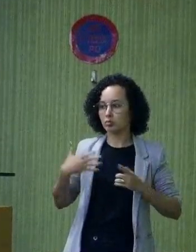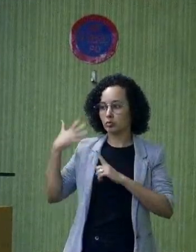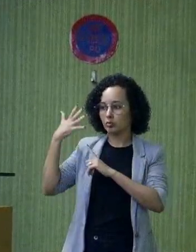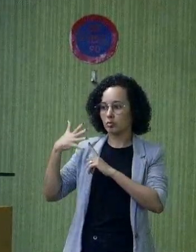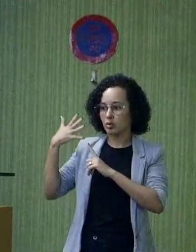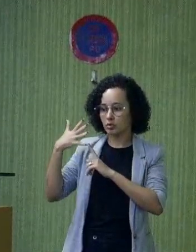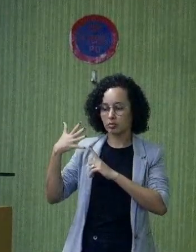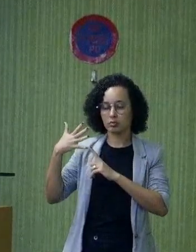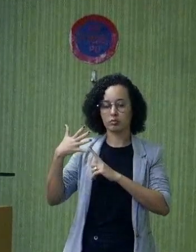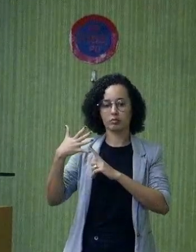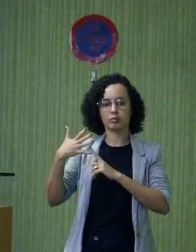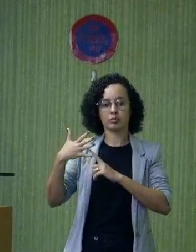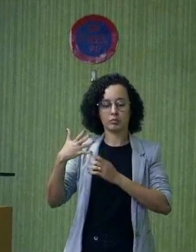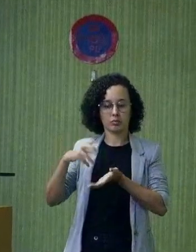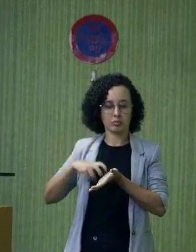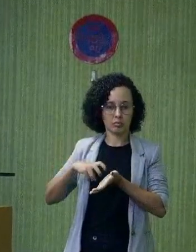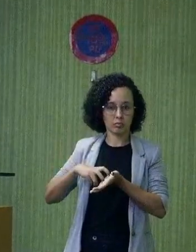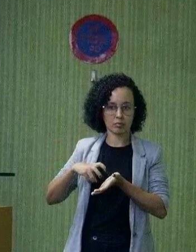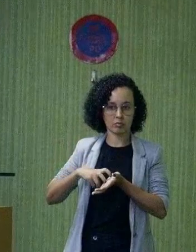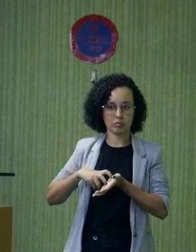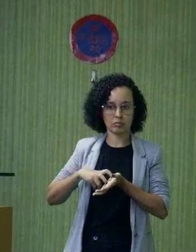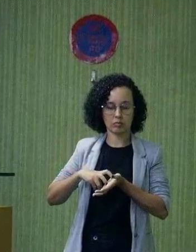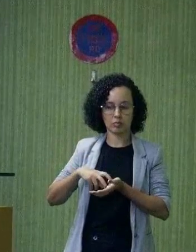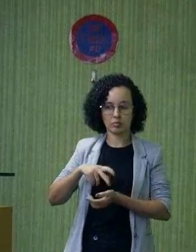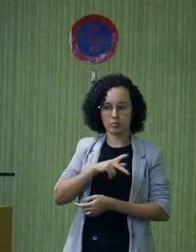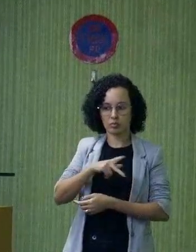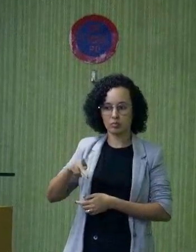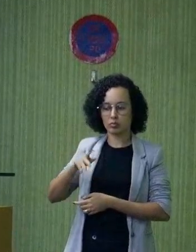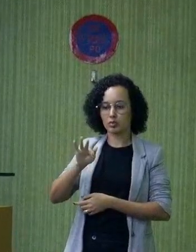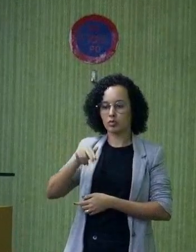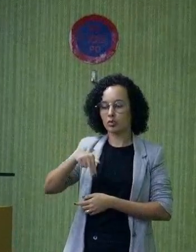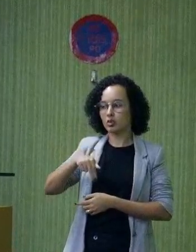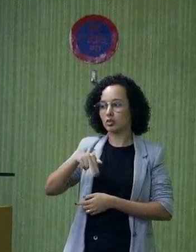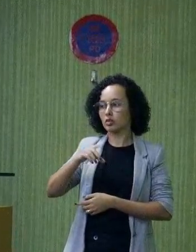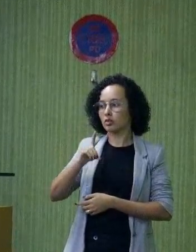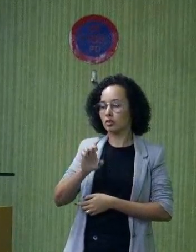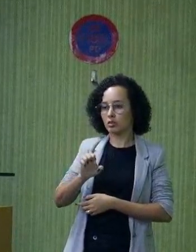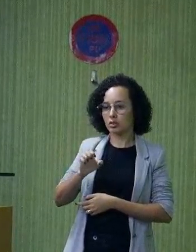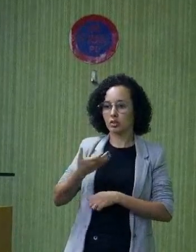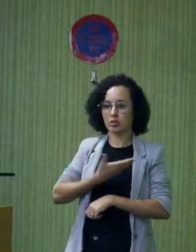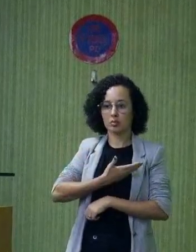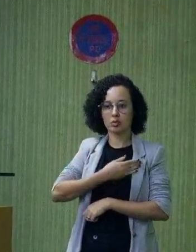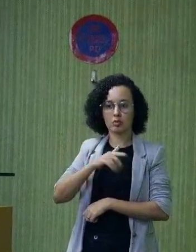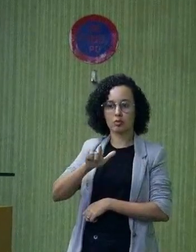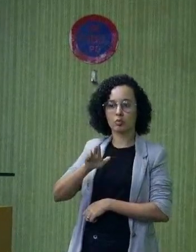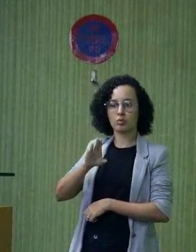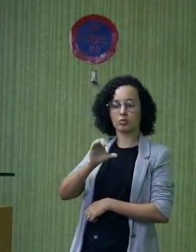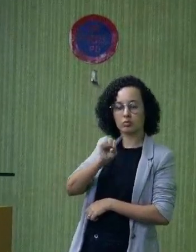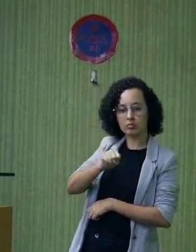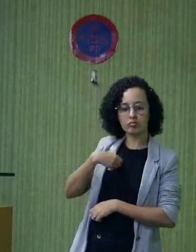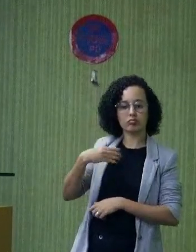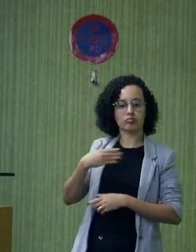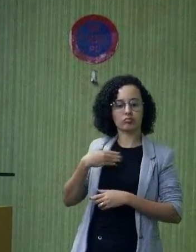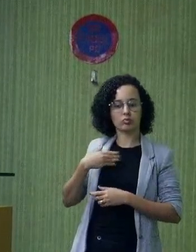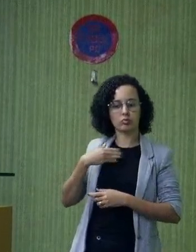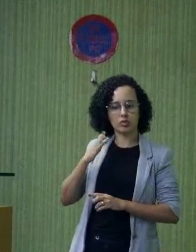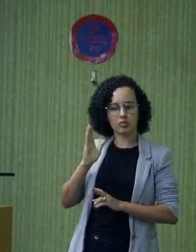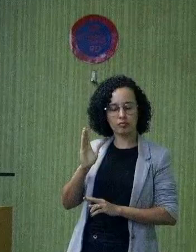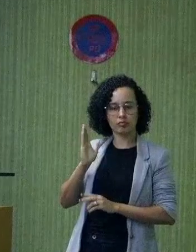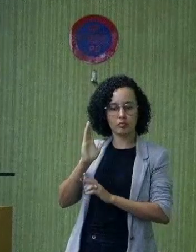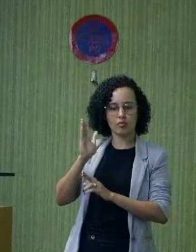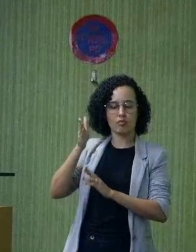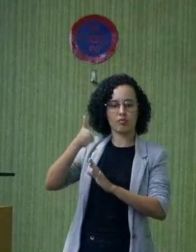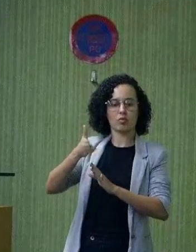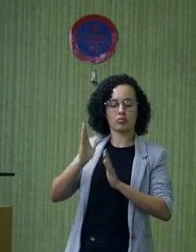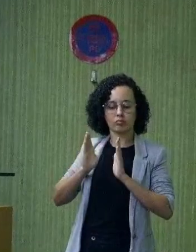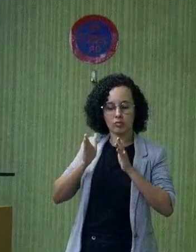Eh durante a manhã a presidente do da fnd nosso colega Lucas né enfatizando muito a importância né da distribuição dos